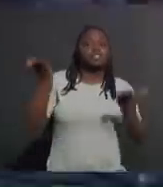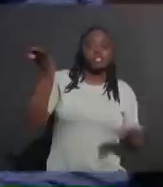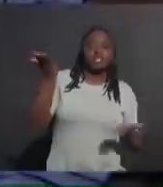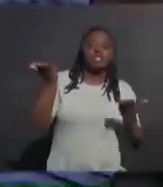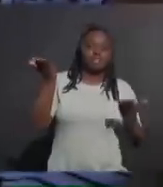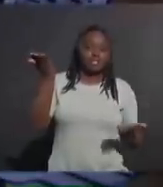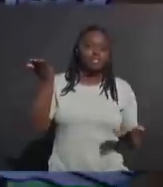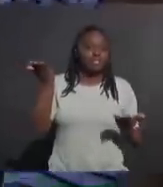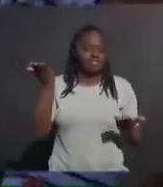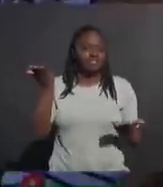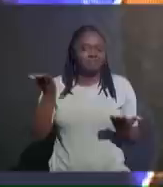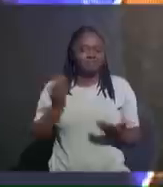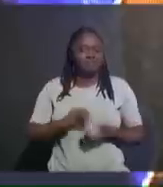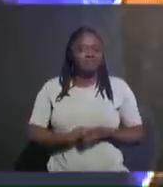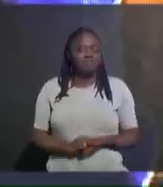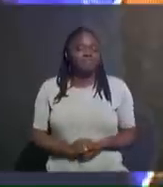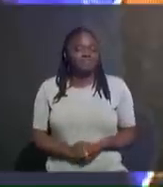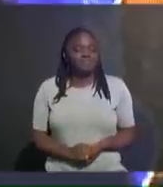desequilíbrio.